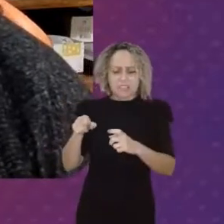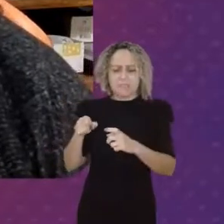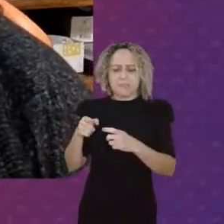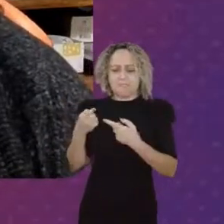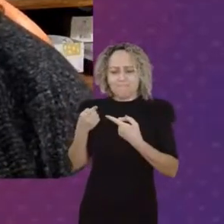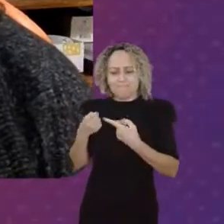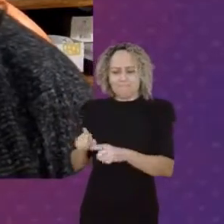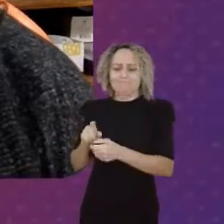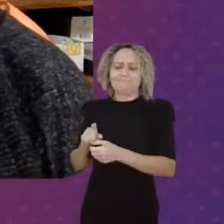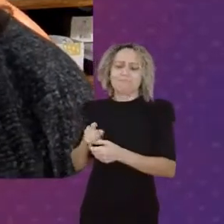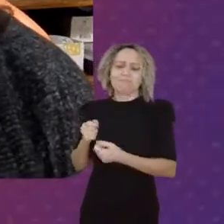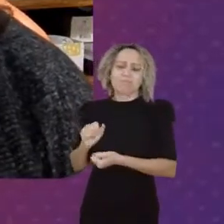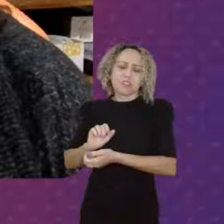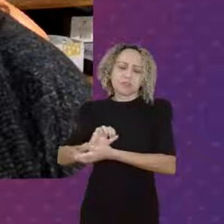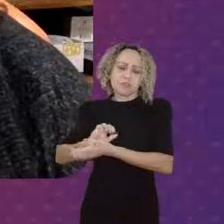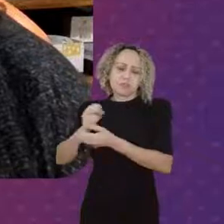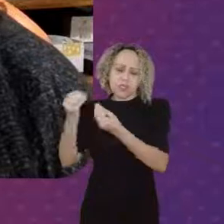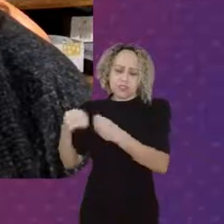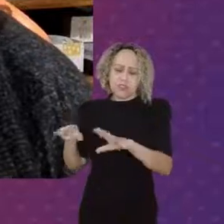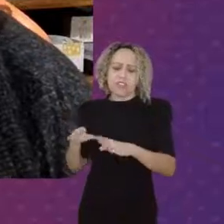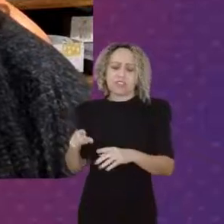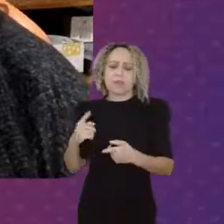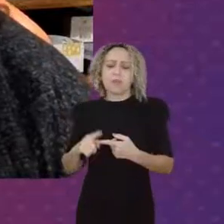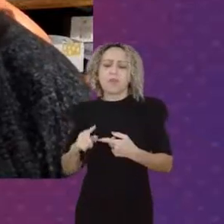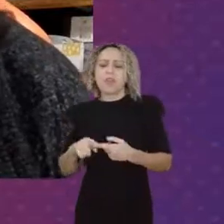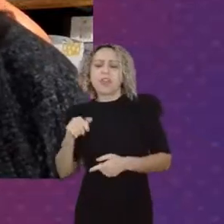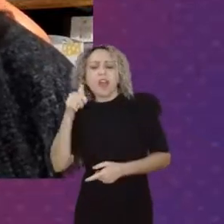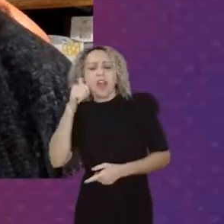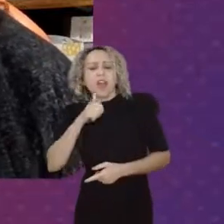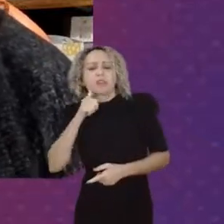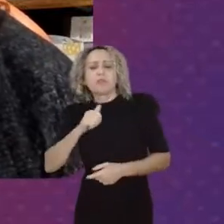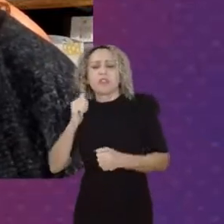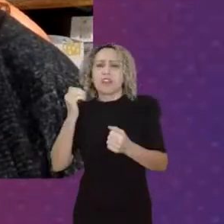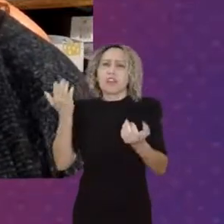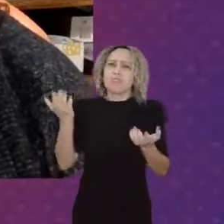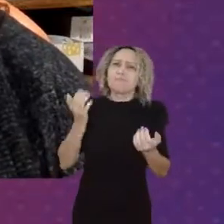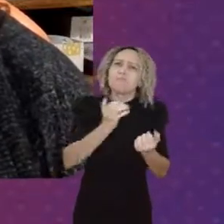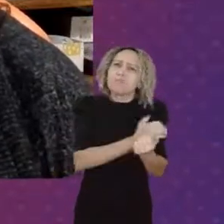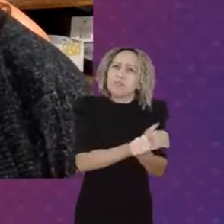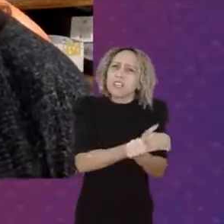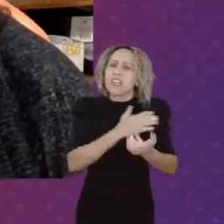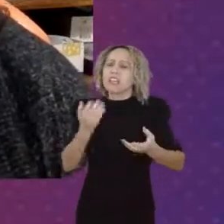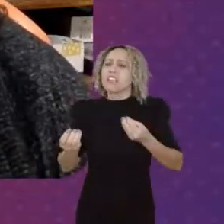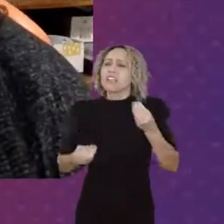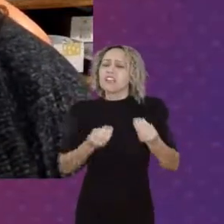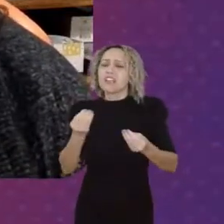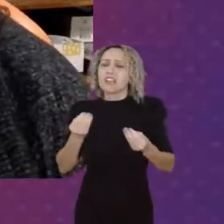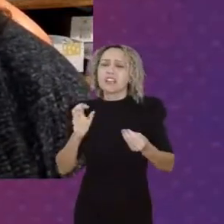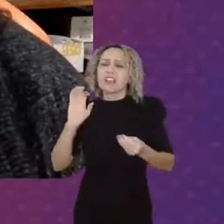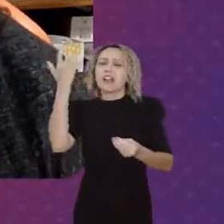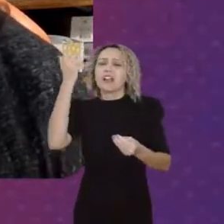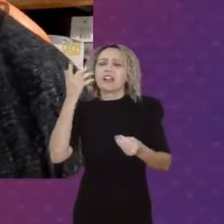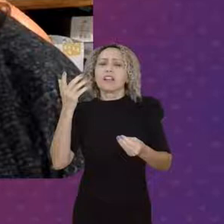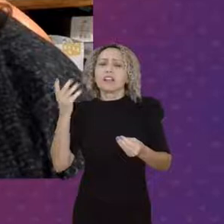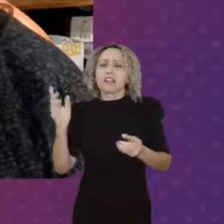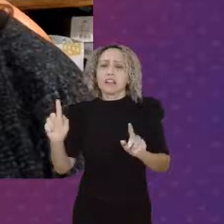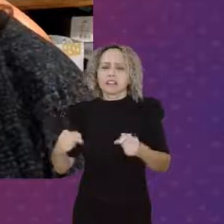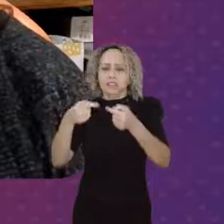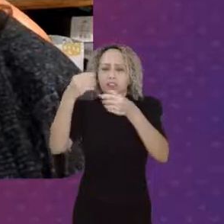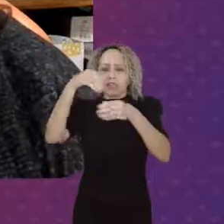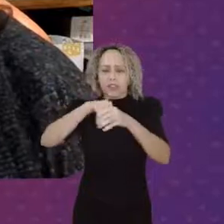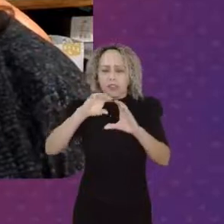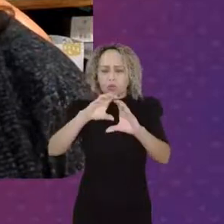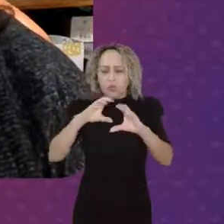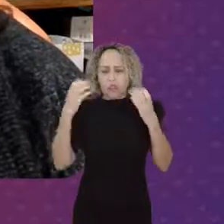da vida pública, porque as soluções femininas, feministas, elas estão relacionadas à coletividade e não